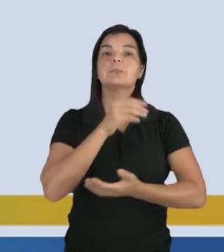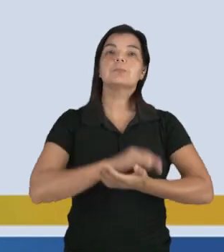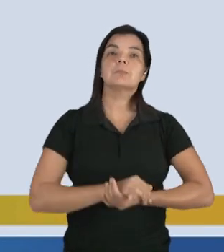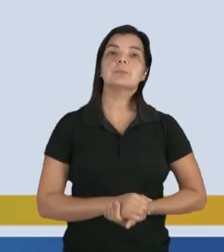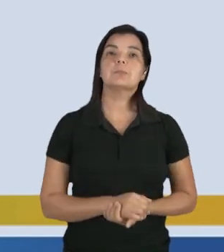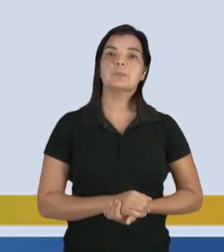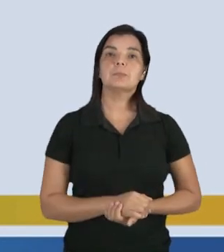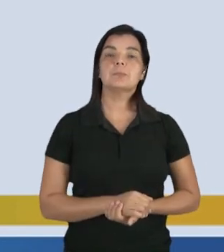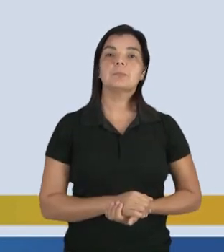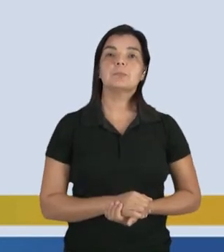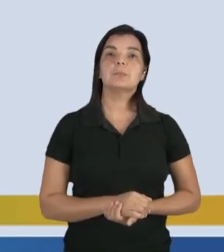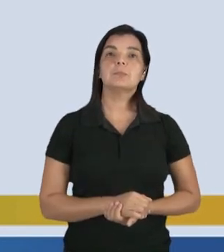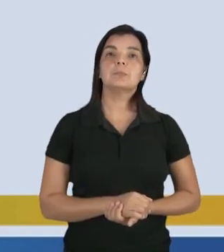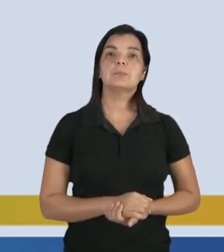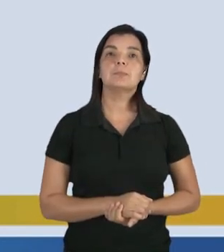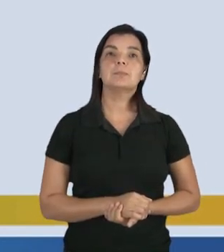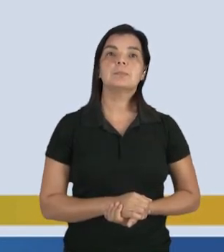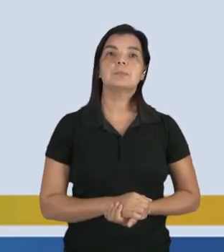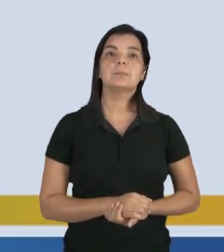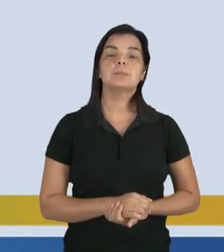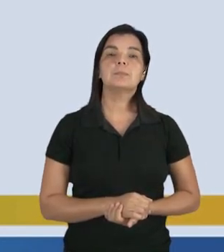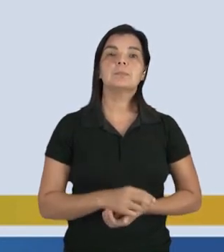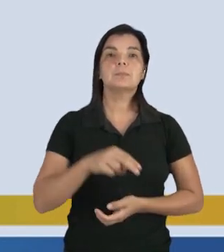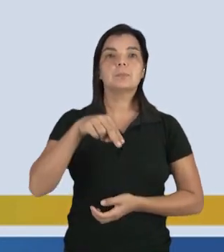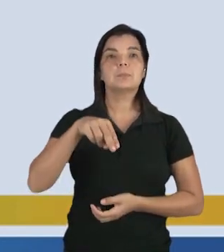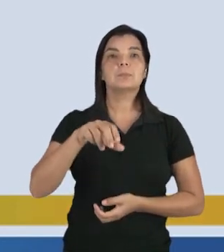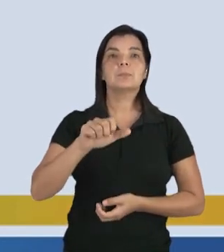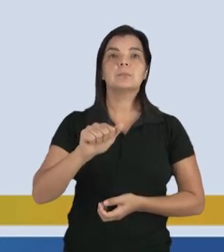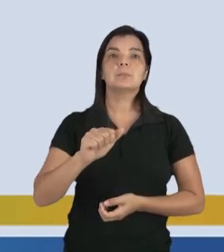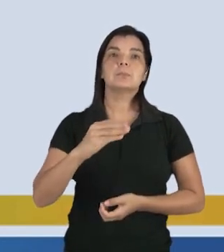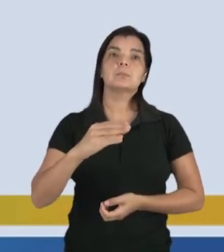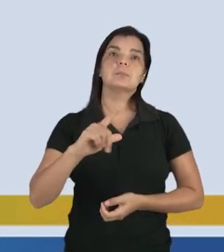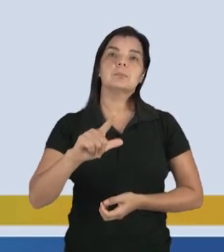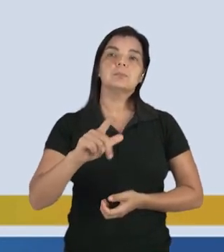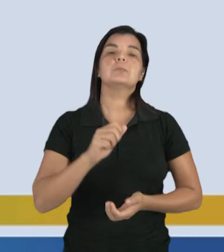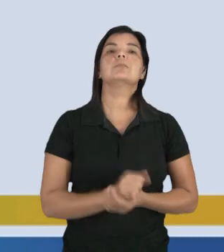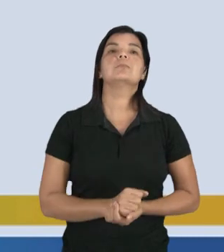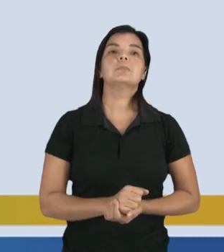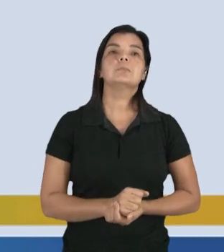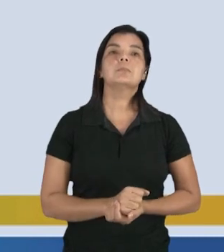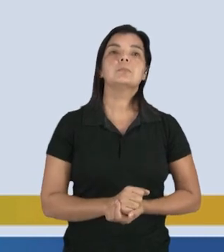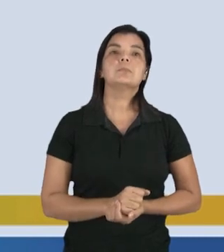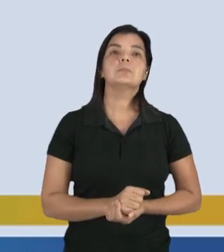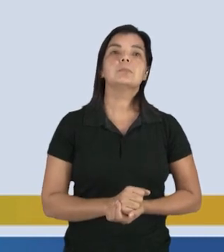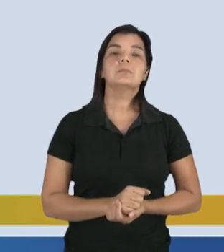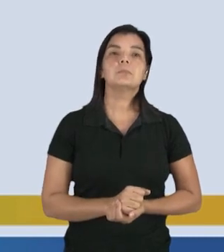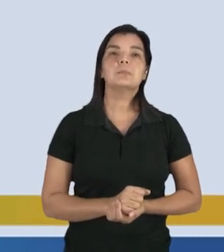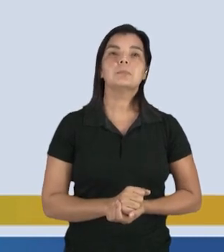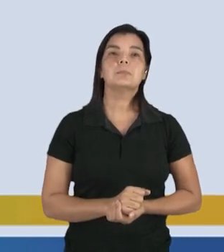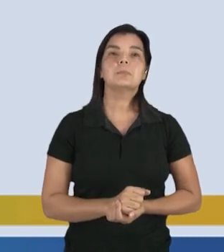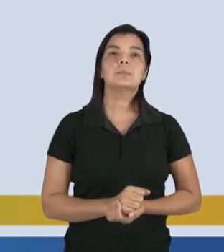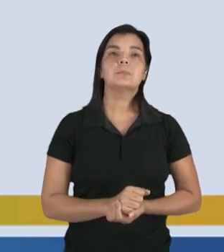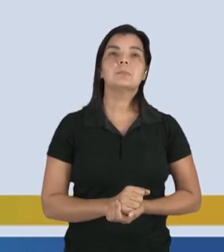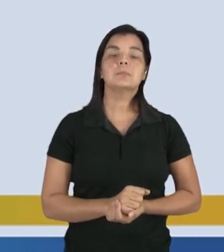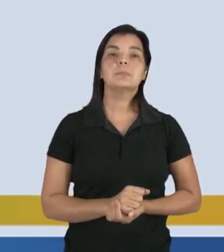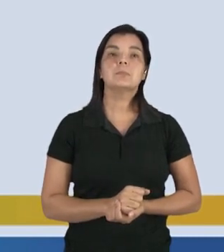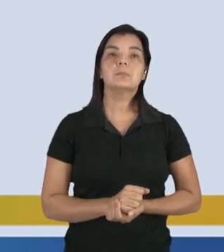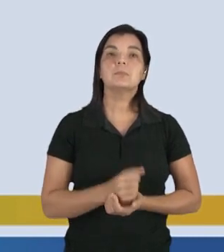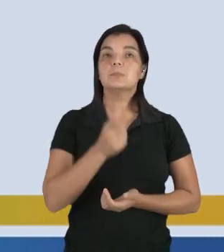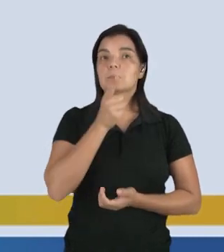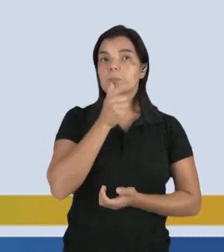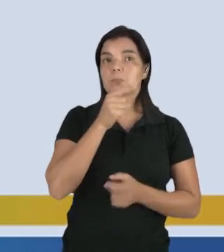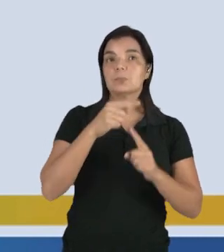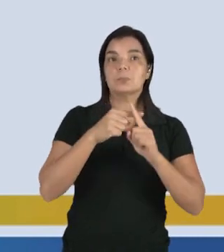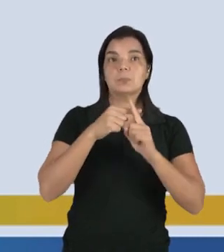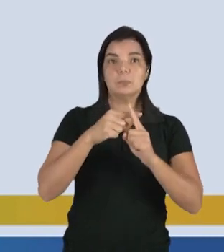Aq, se o sal for adicionado em água. E aí nós temos aqui a representação da dissociação. Cloreto de sódio em meio